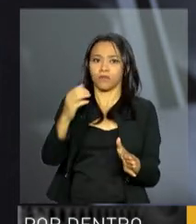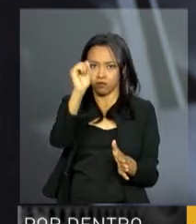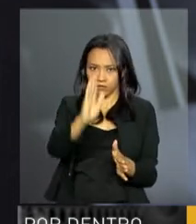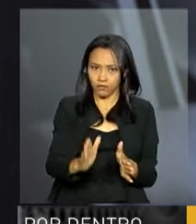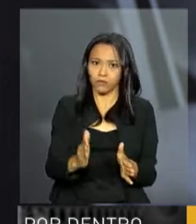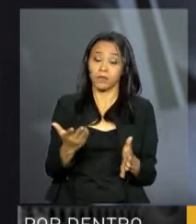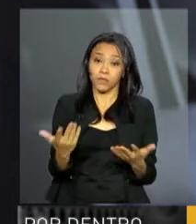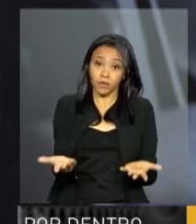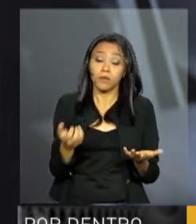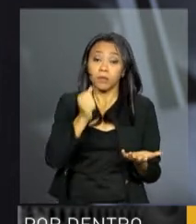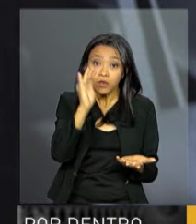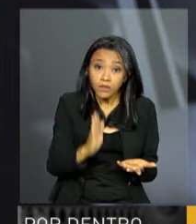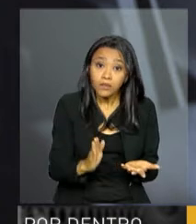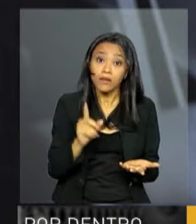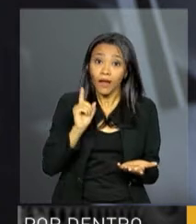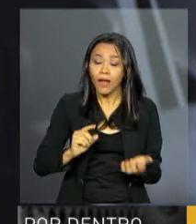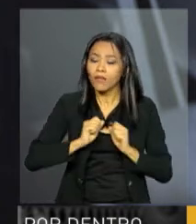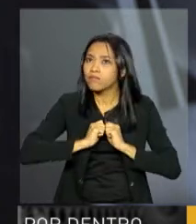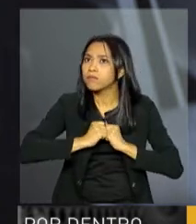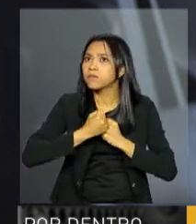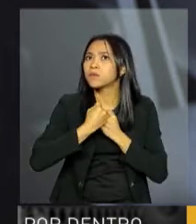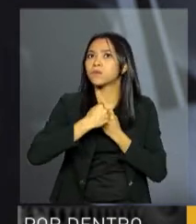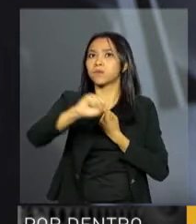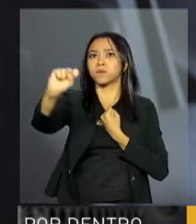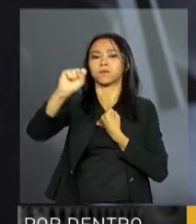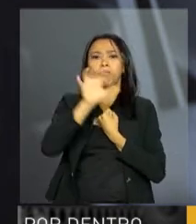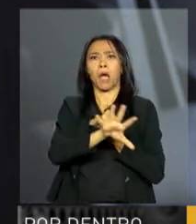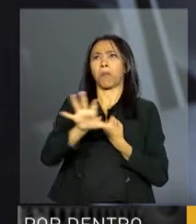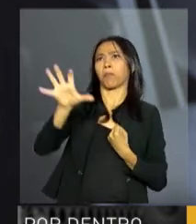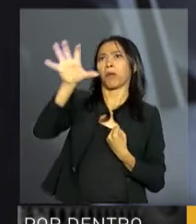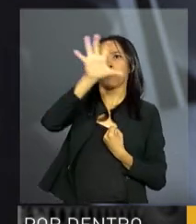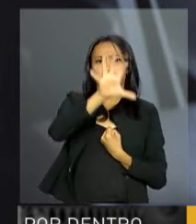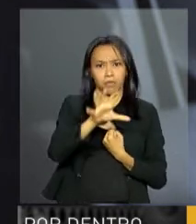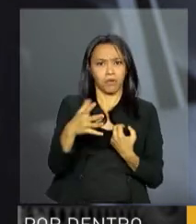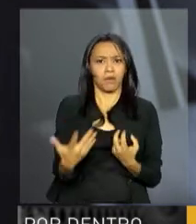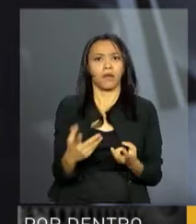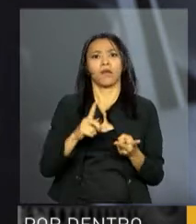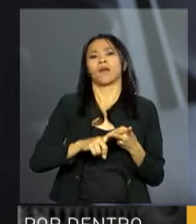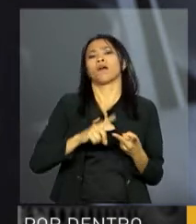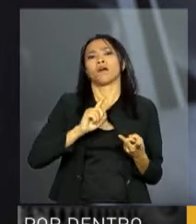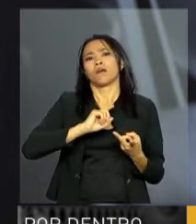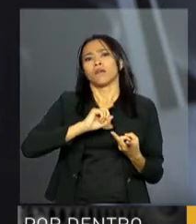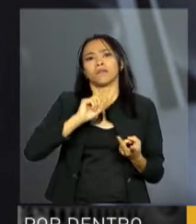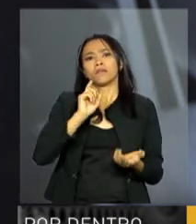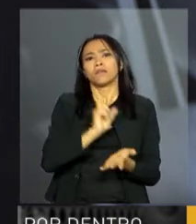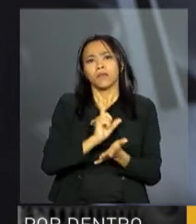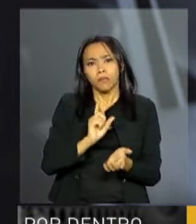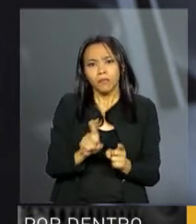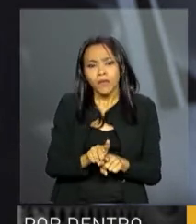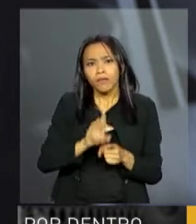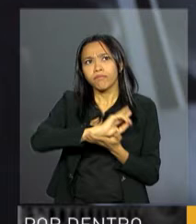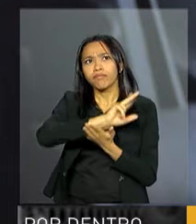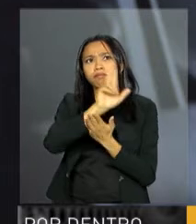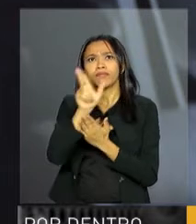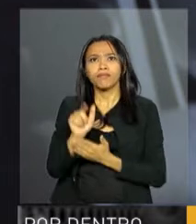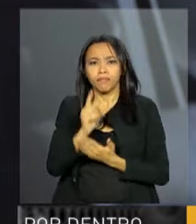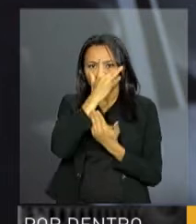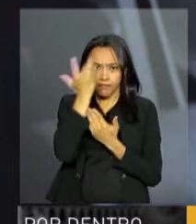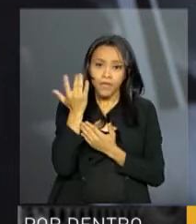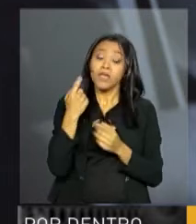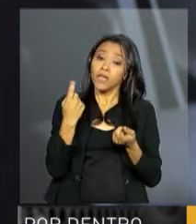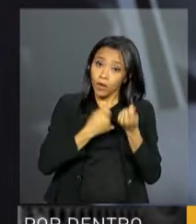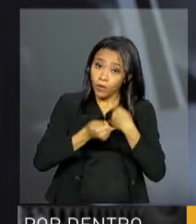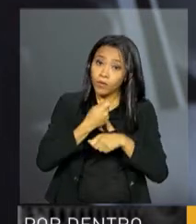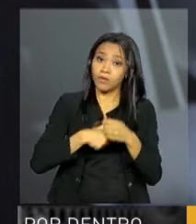que o brasil é um país muito grande seja por sua dimensão geográfica seja por sua dimensão demográfica seja por sua